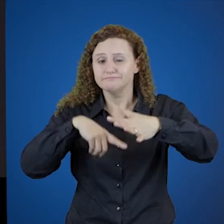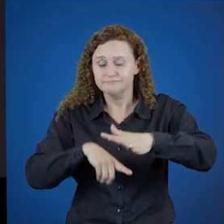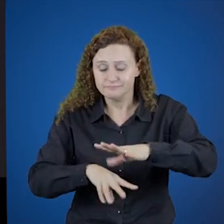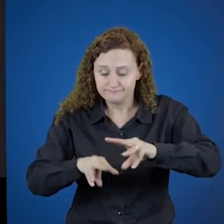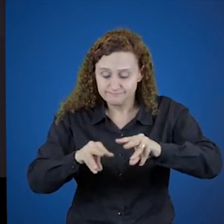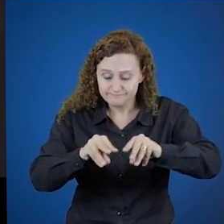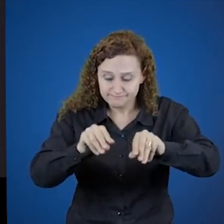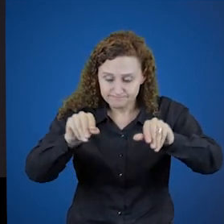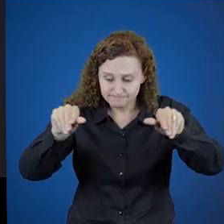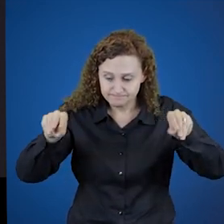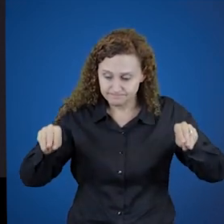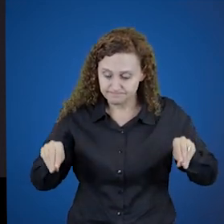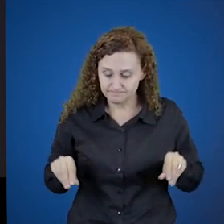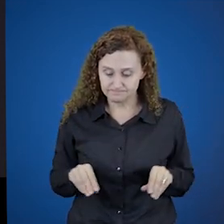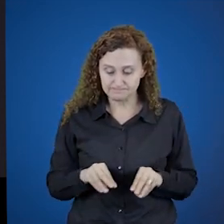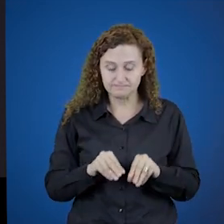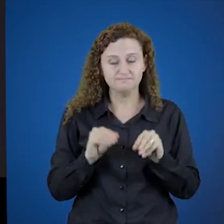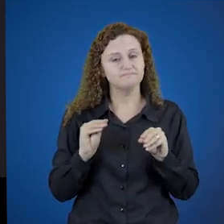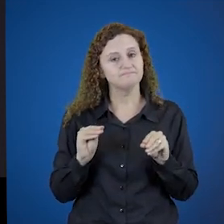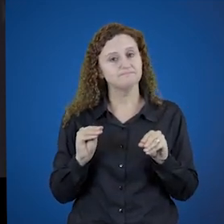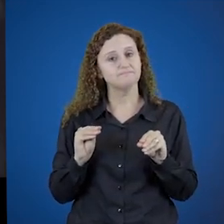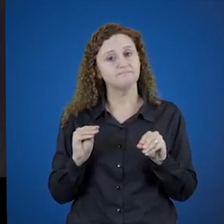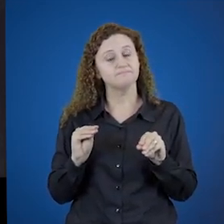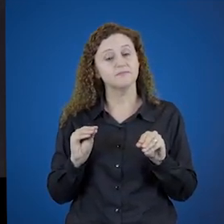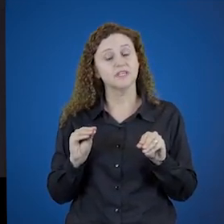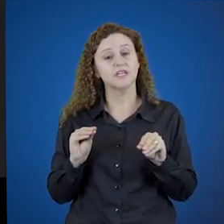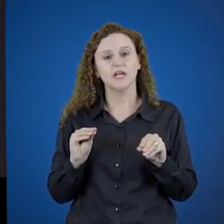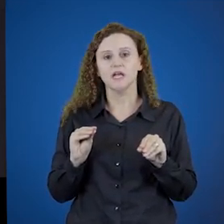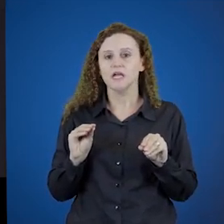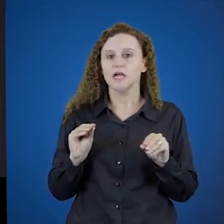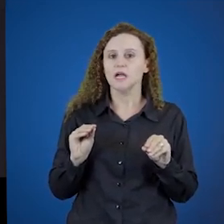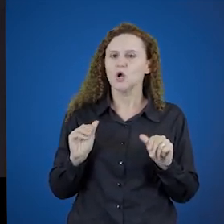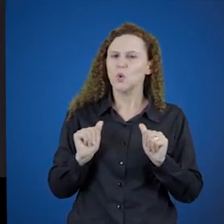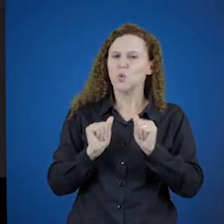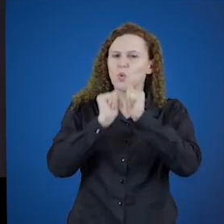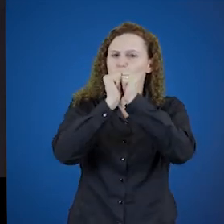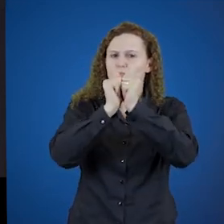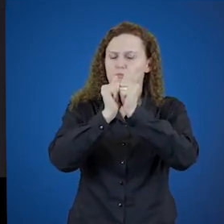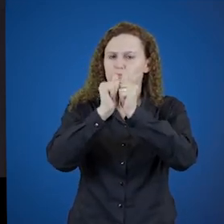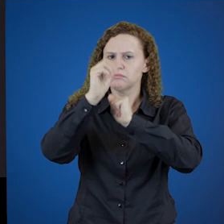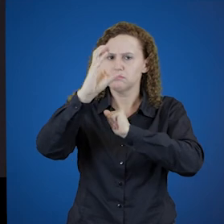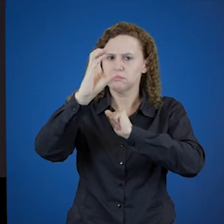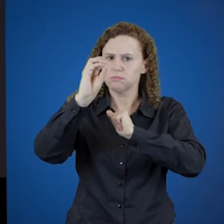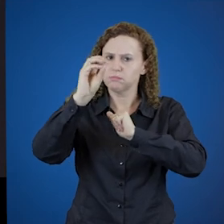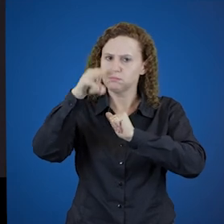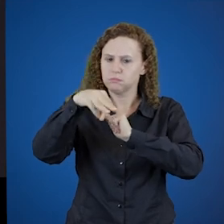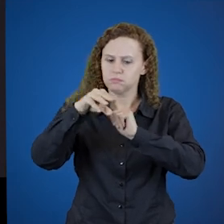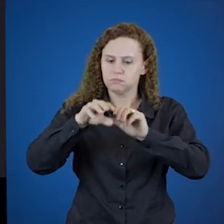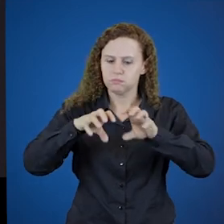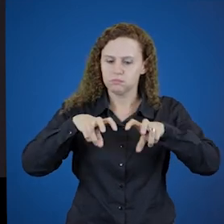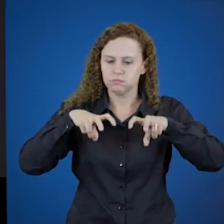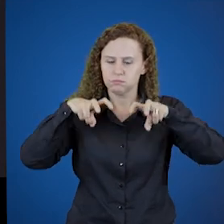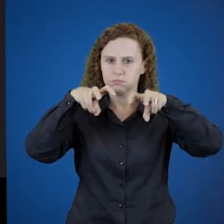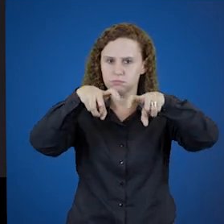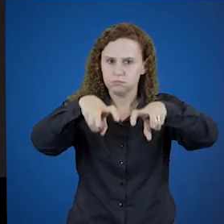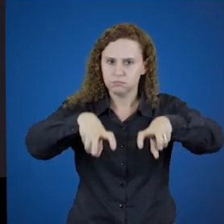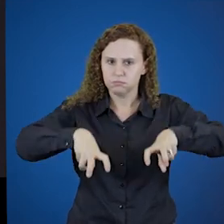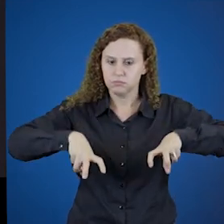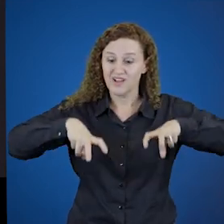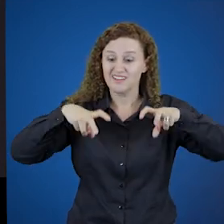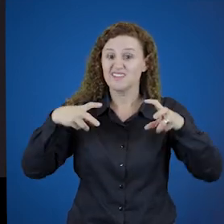primeira declinação terra com um arado eu já sei que arado é o